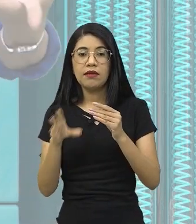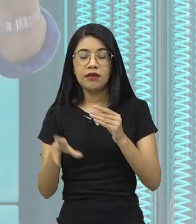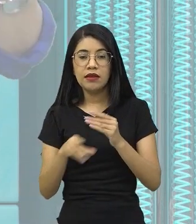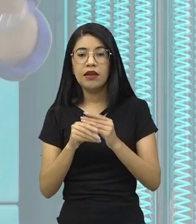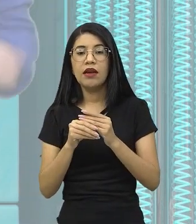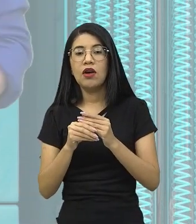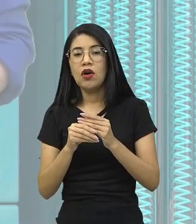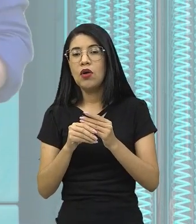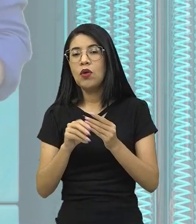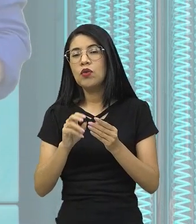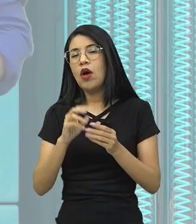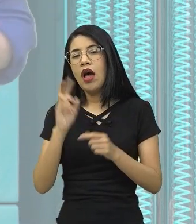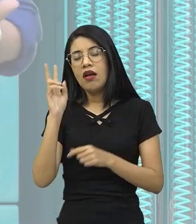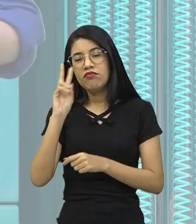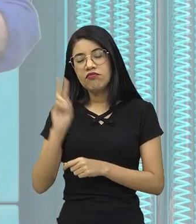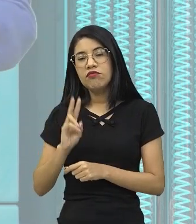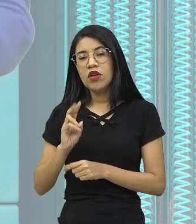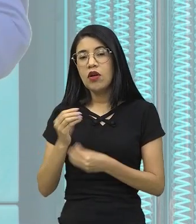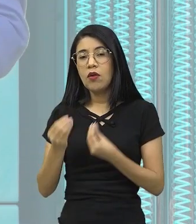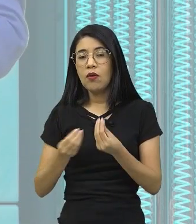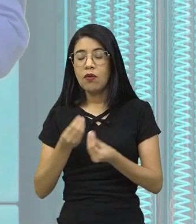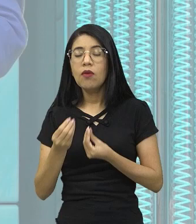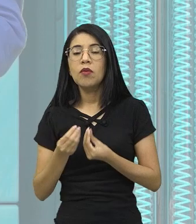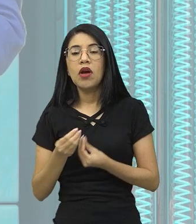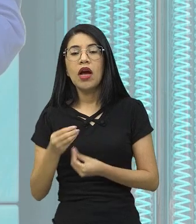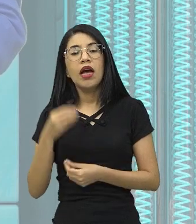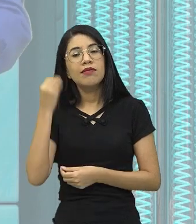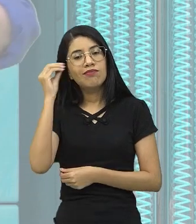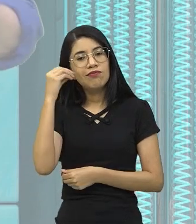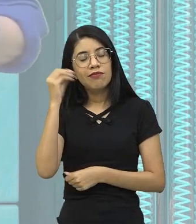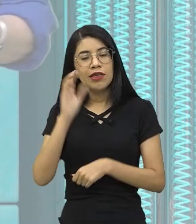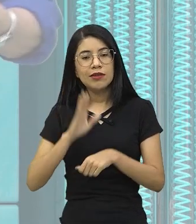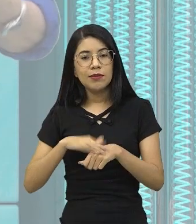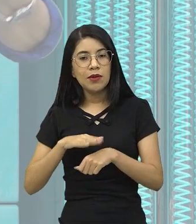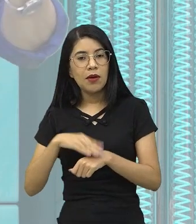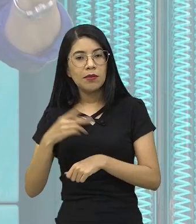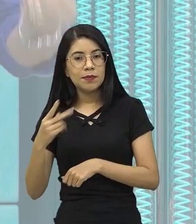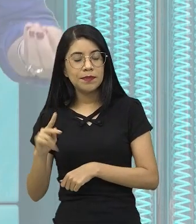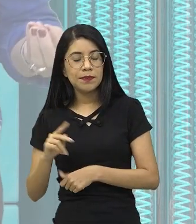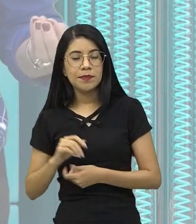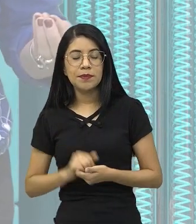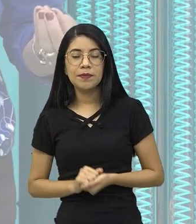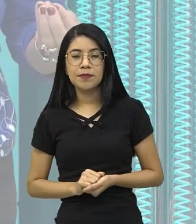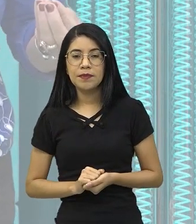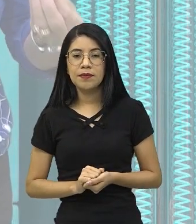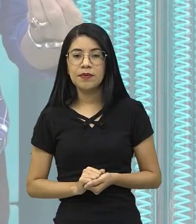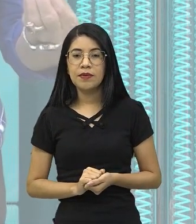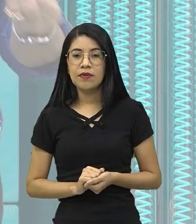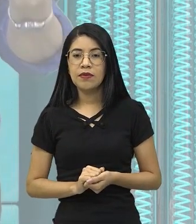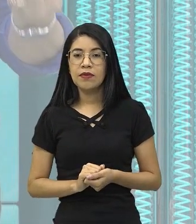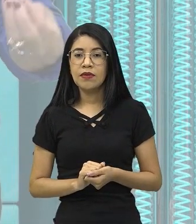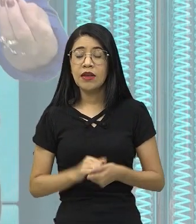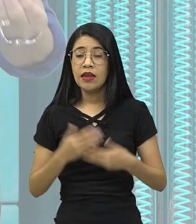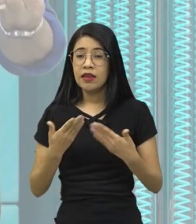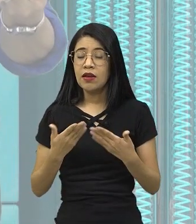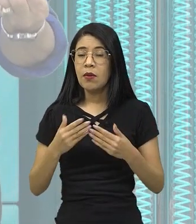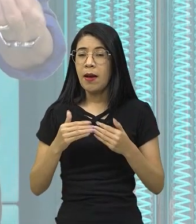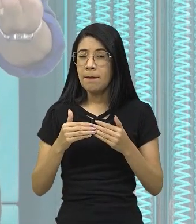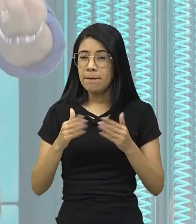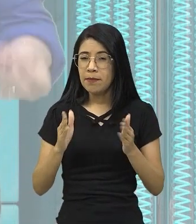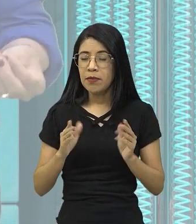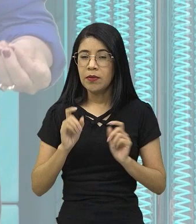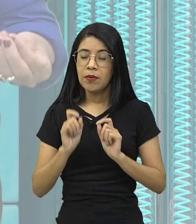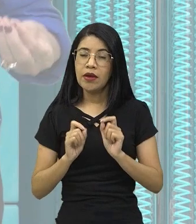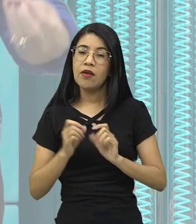em branco da história com suas experiências, certo? Então, a abertura, já que é uma característica